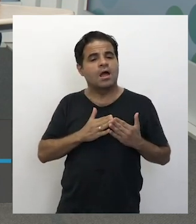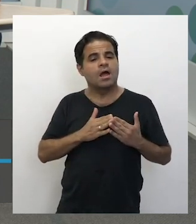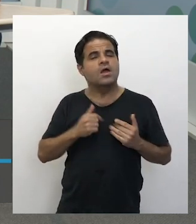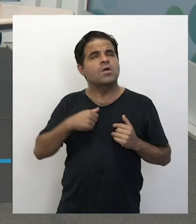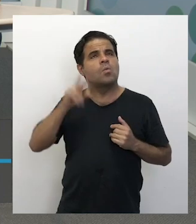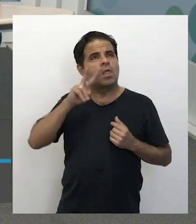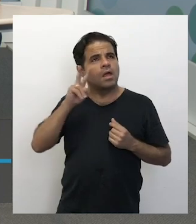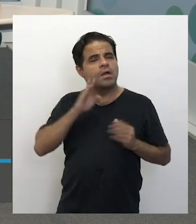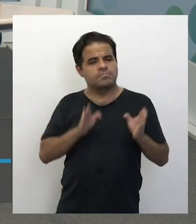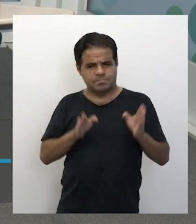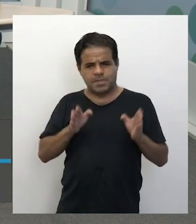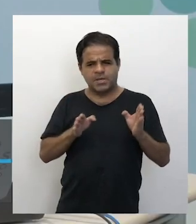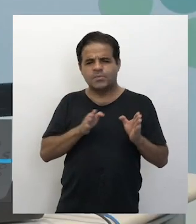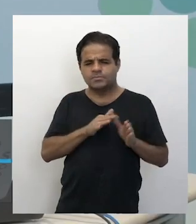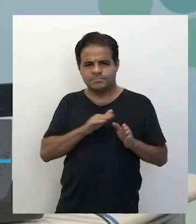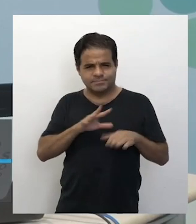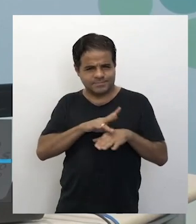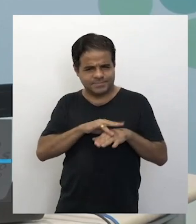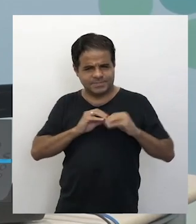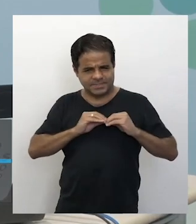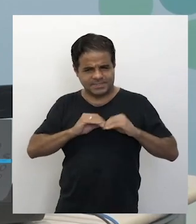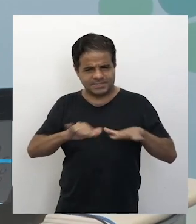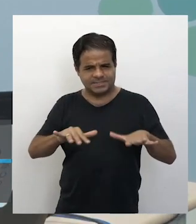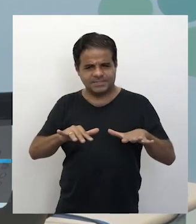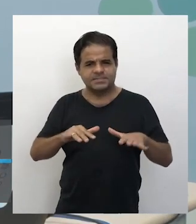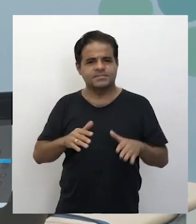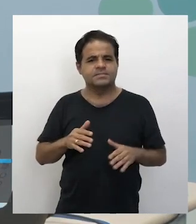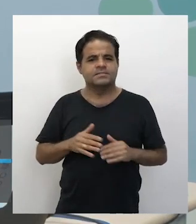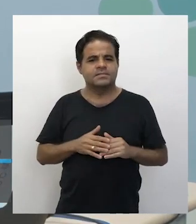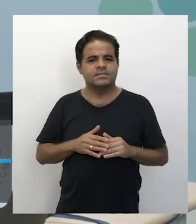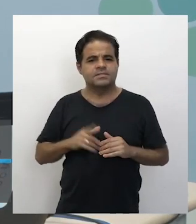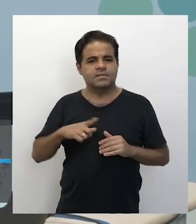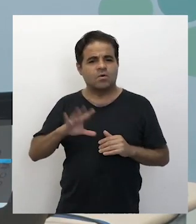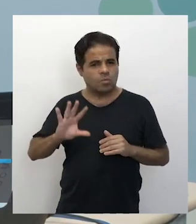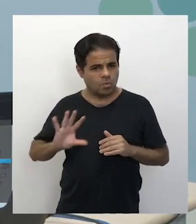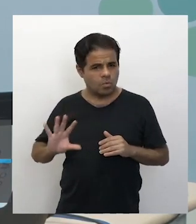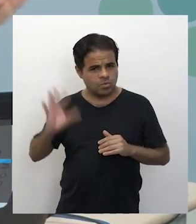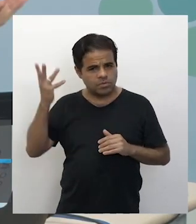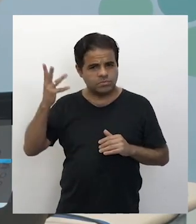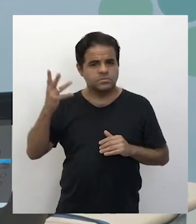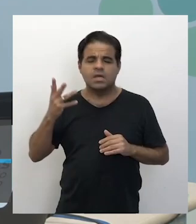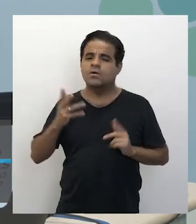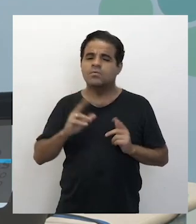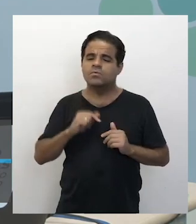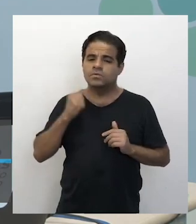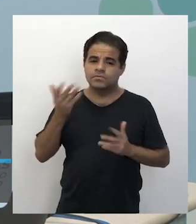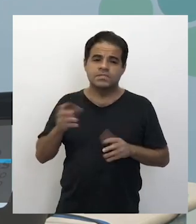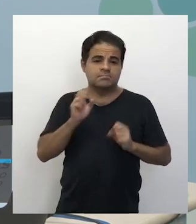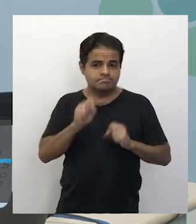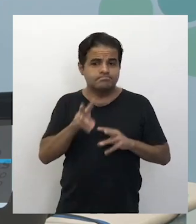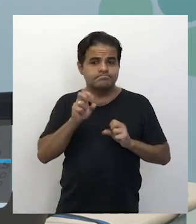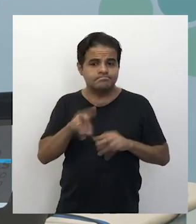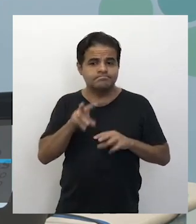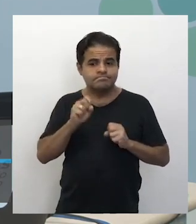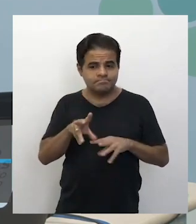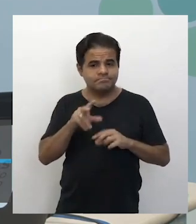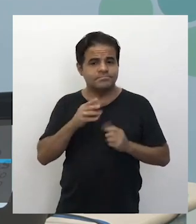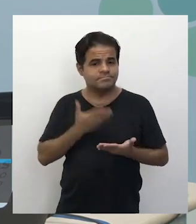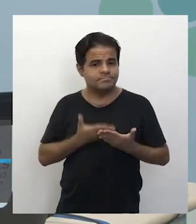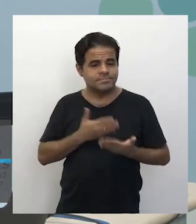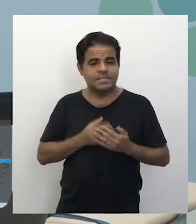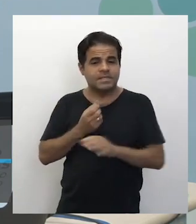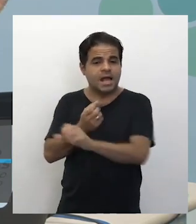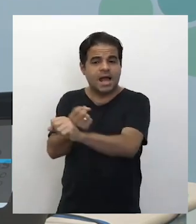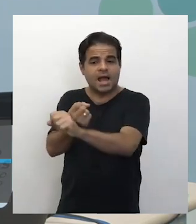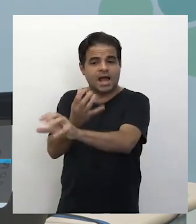lembro que durante a pandemia nós tivemos uma situação totalmente adversa de você dar aula, você está à